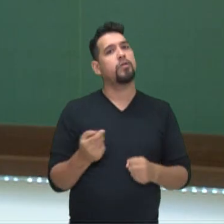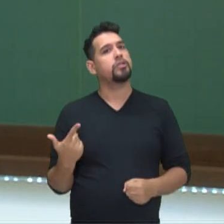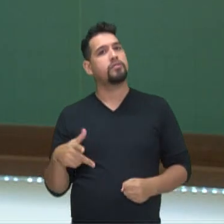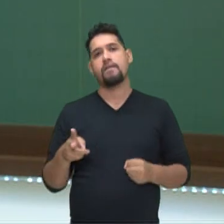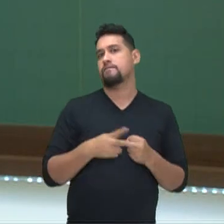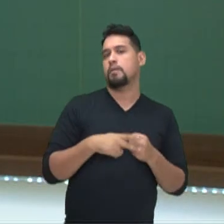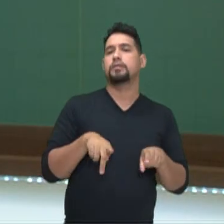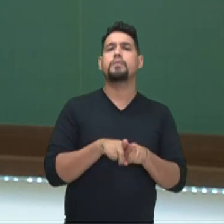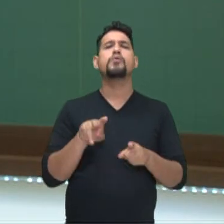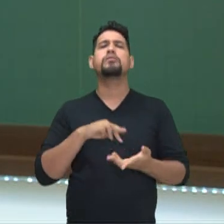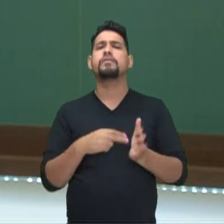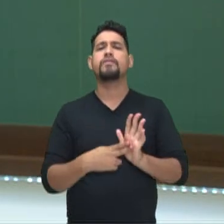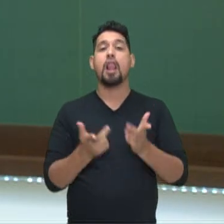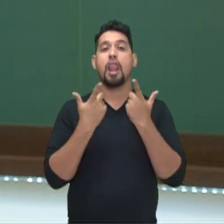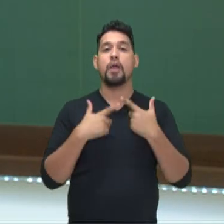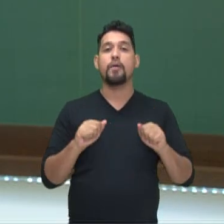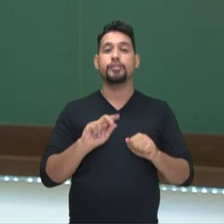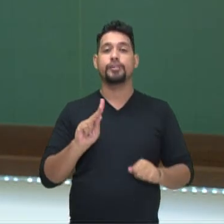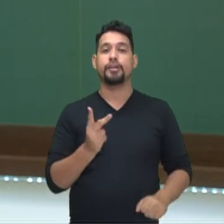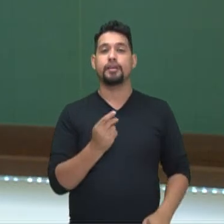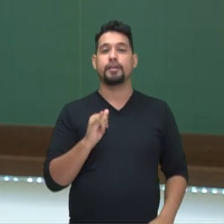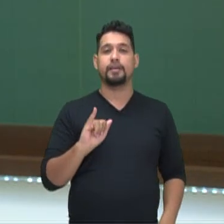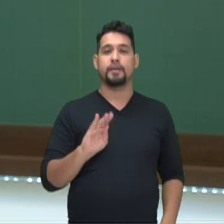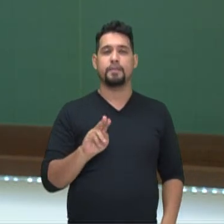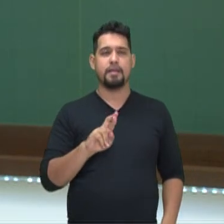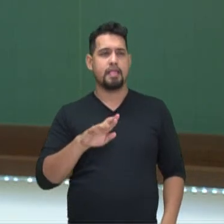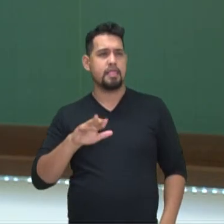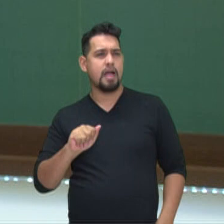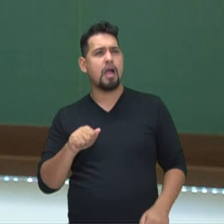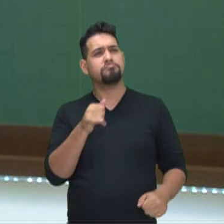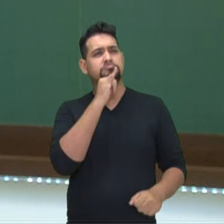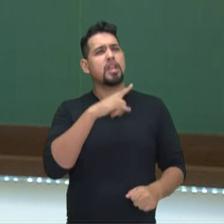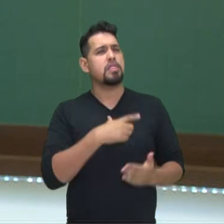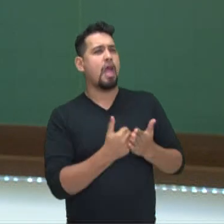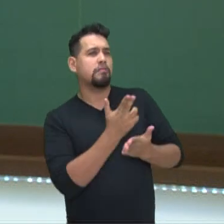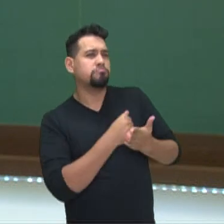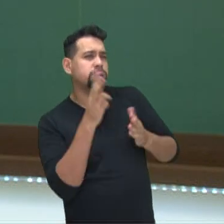Então, o que seria essa linguagem híbrida? Então, você pode ter ali os